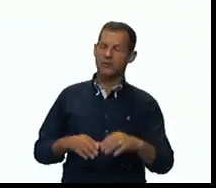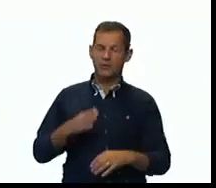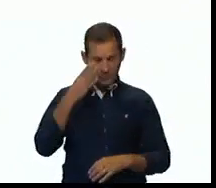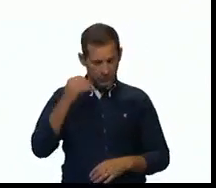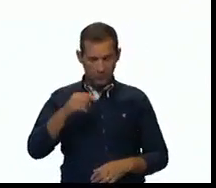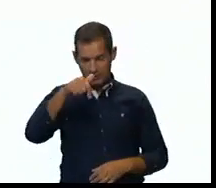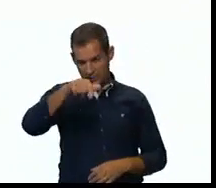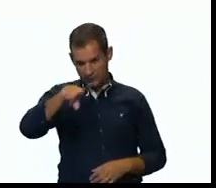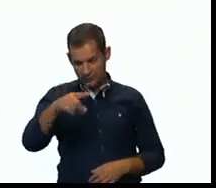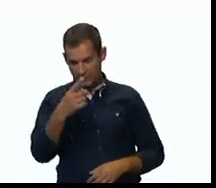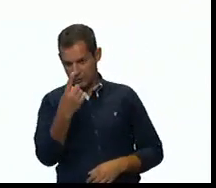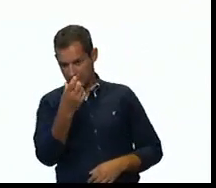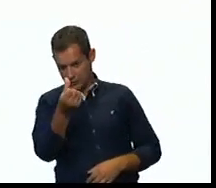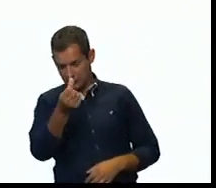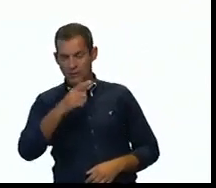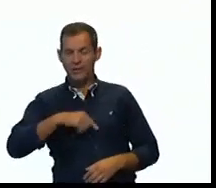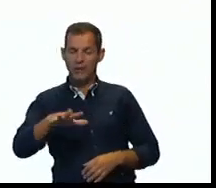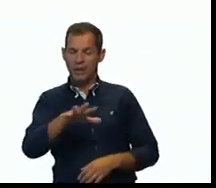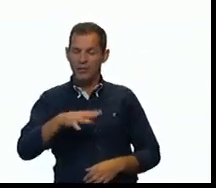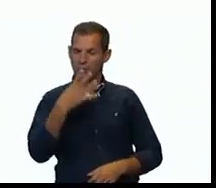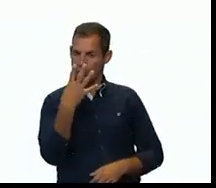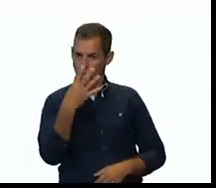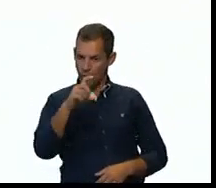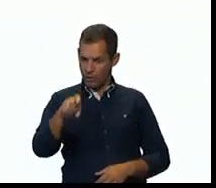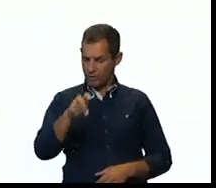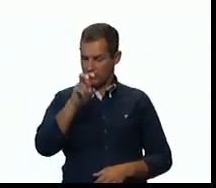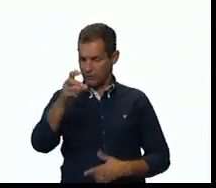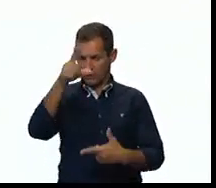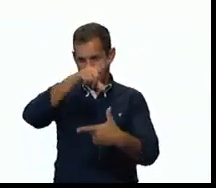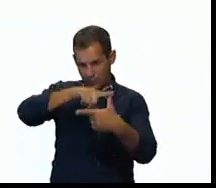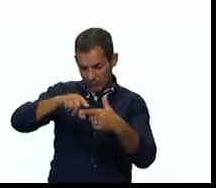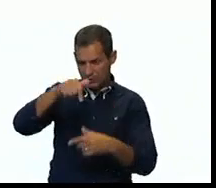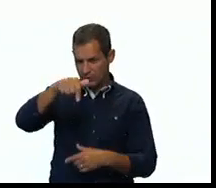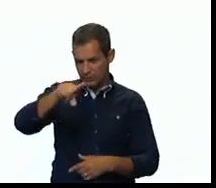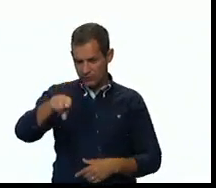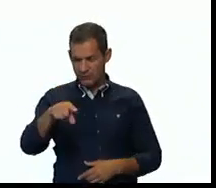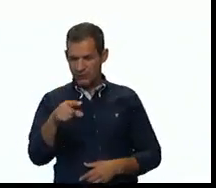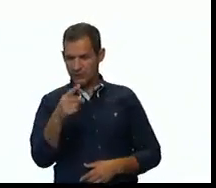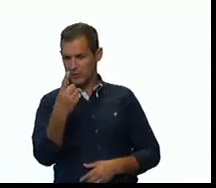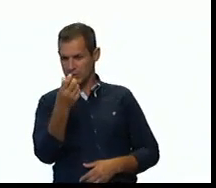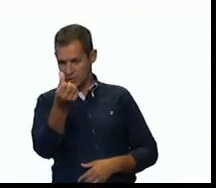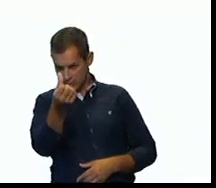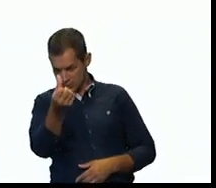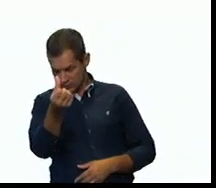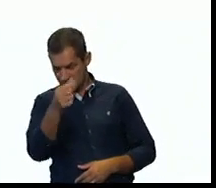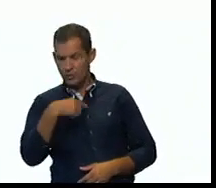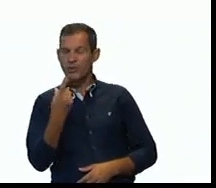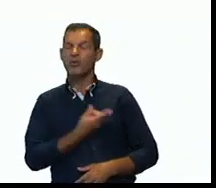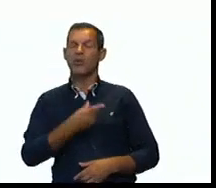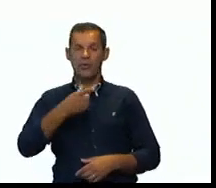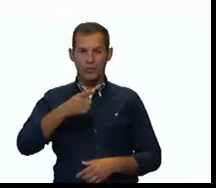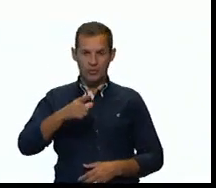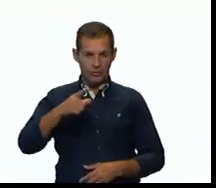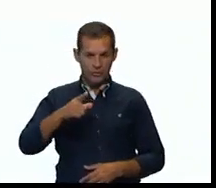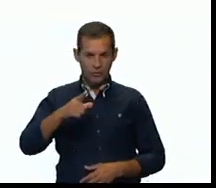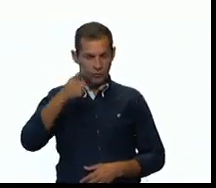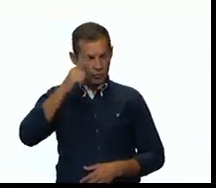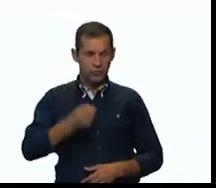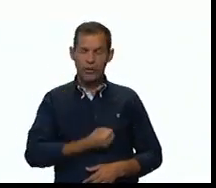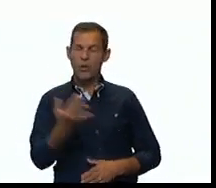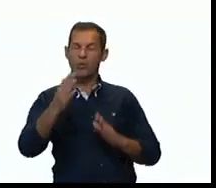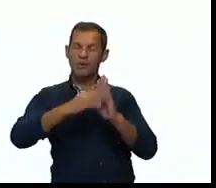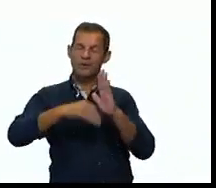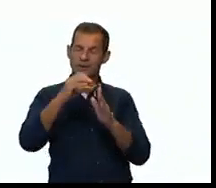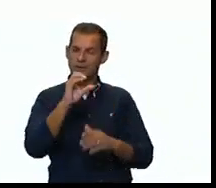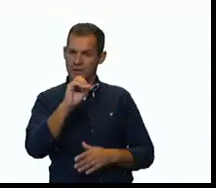7,16. Então, nós vamos ter a área, que é 4,5, dividido por 7,16, nós vamos obter uma quantidade de tinta